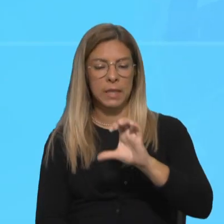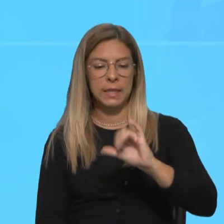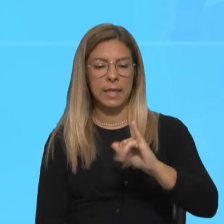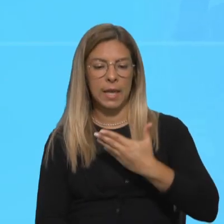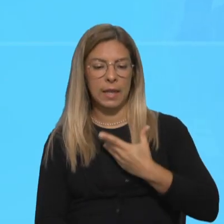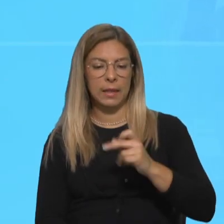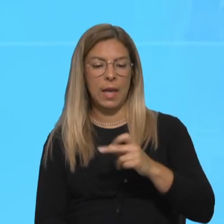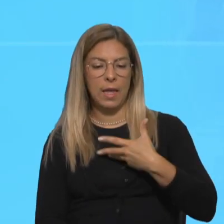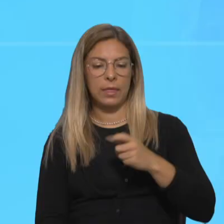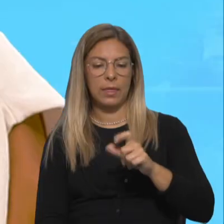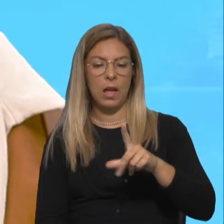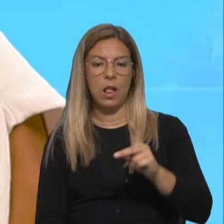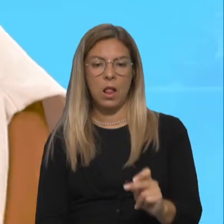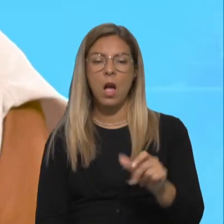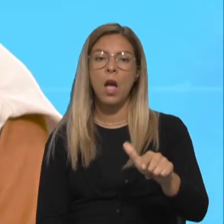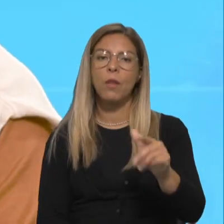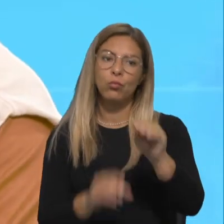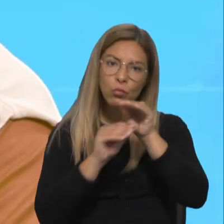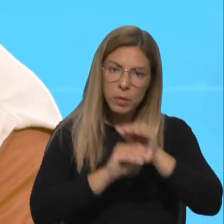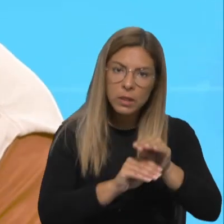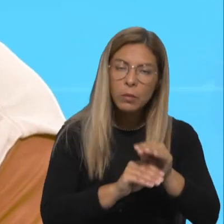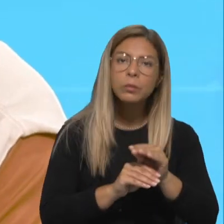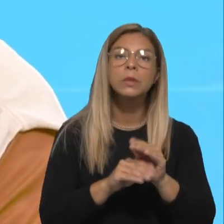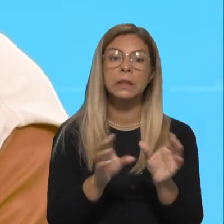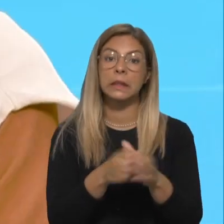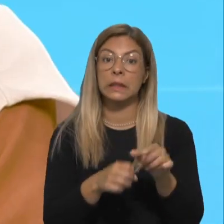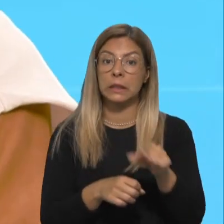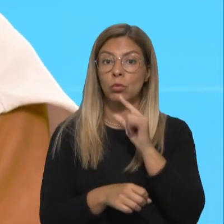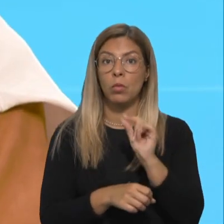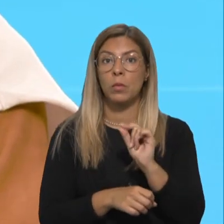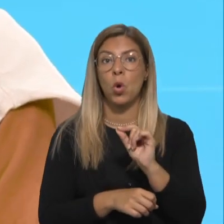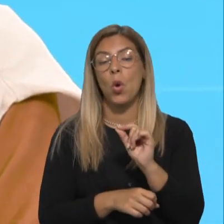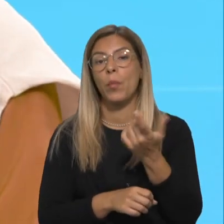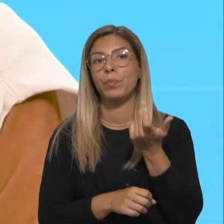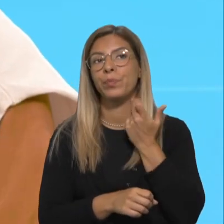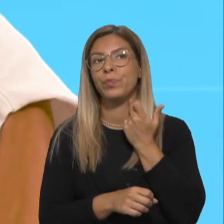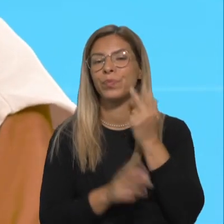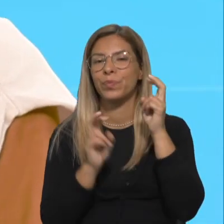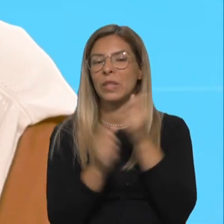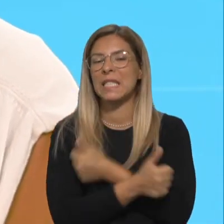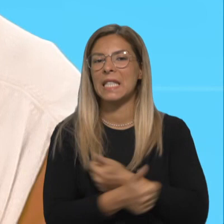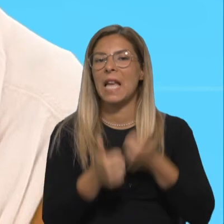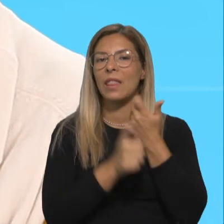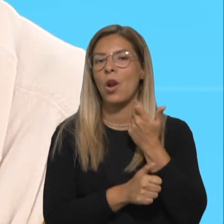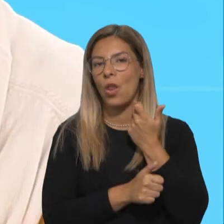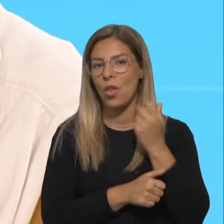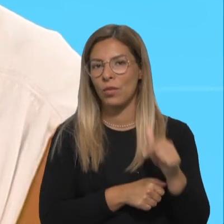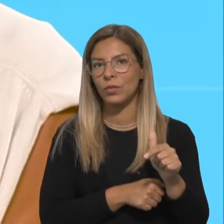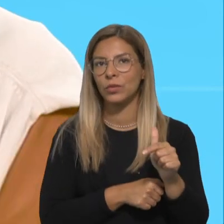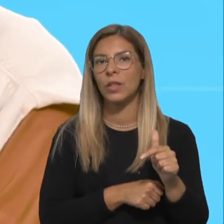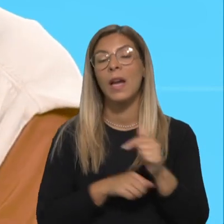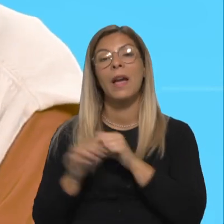partida para muitas missões. Sim, e de formação. As cidadelas, ou cidadezinhas em português, é um bocadinho um termo